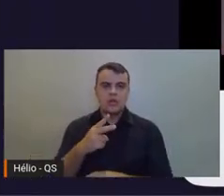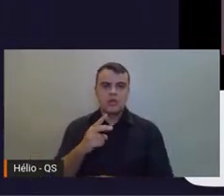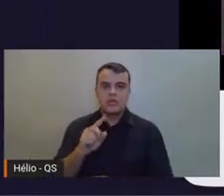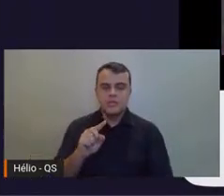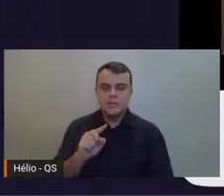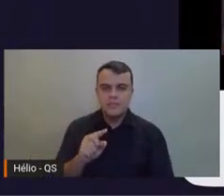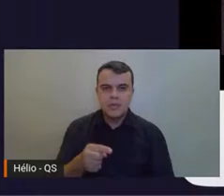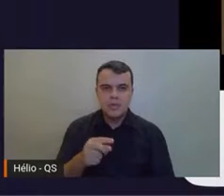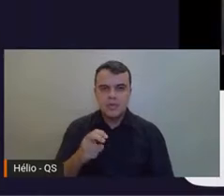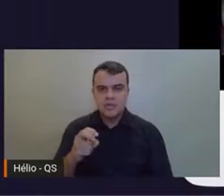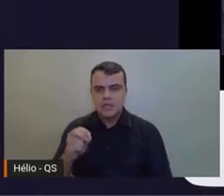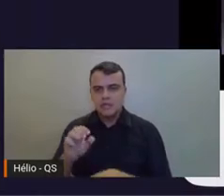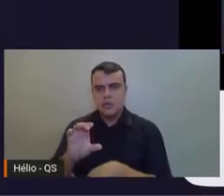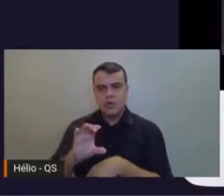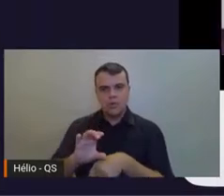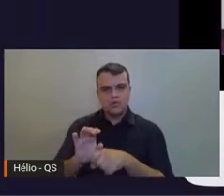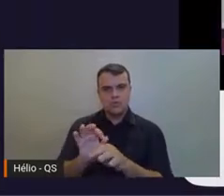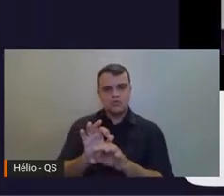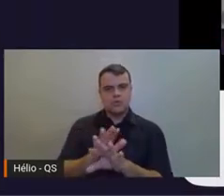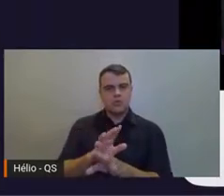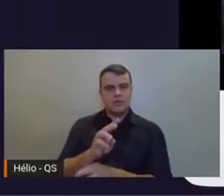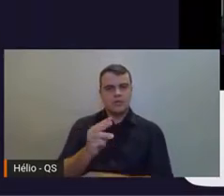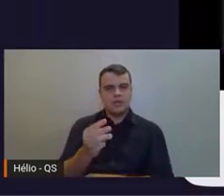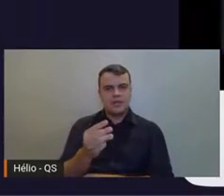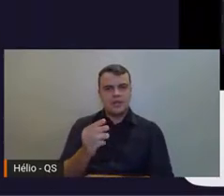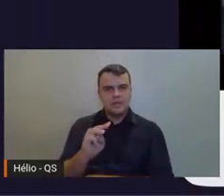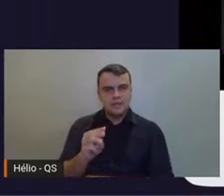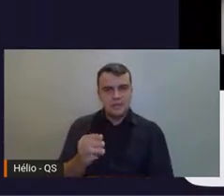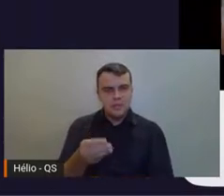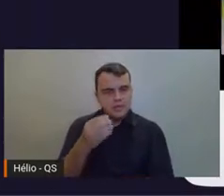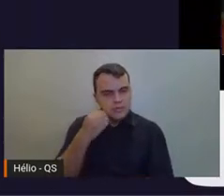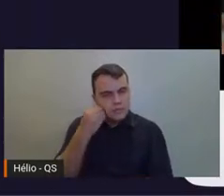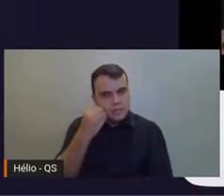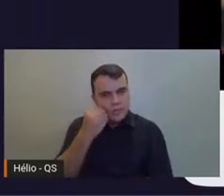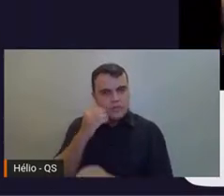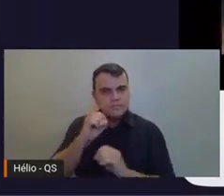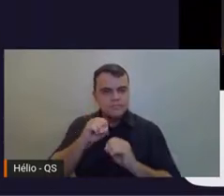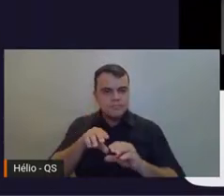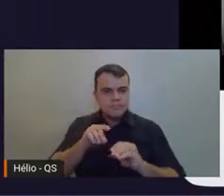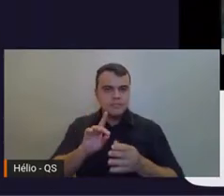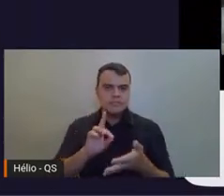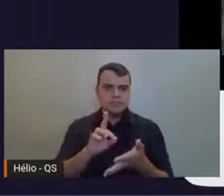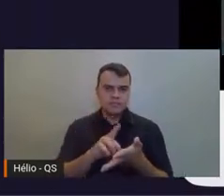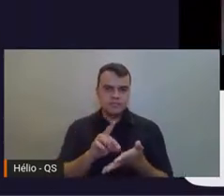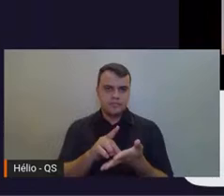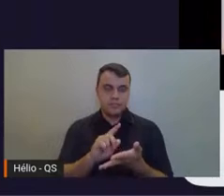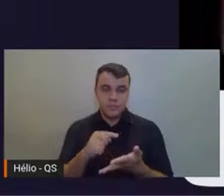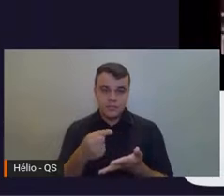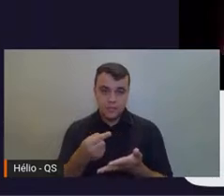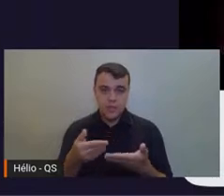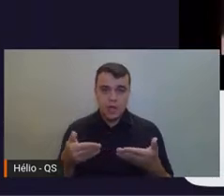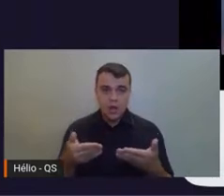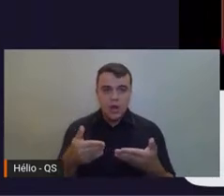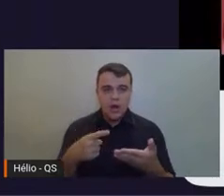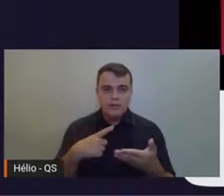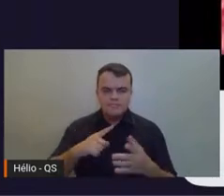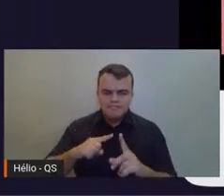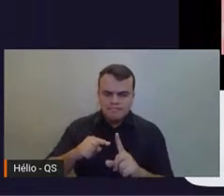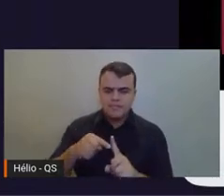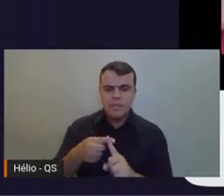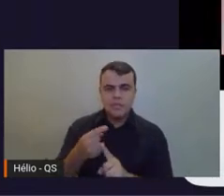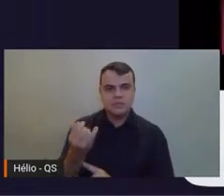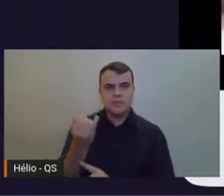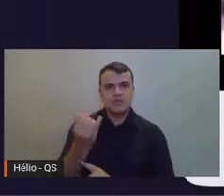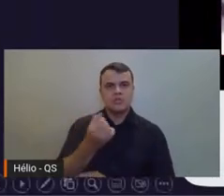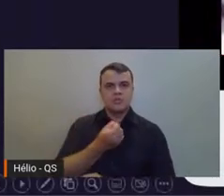e quinhentos mil cursos concluídos e mais de 33 milhões de experiências educacionais realizadas para gente mais importante que